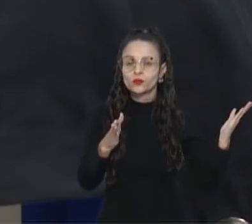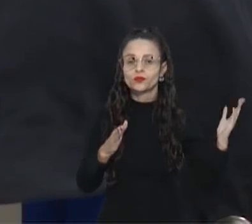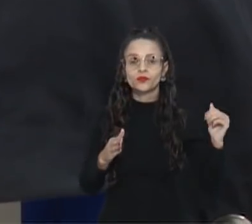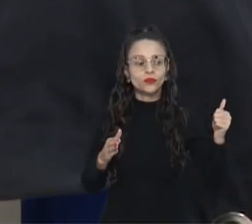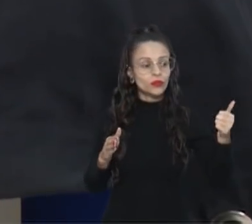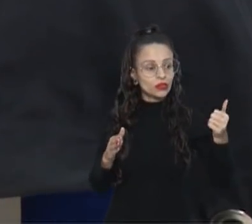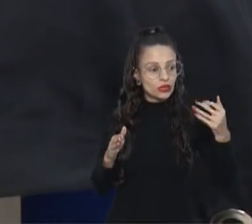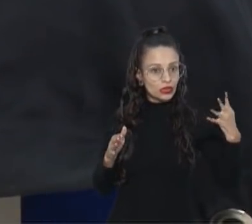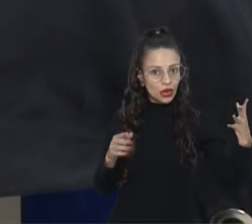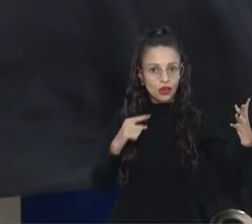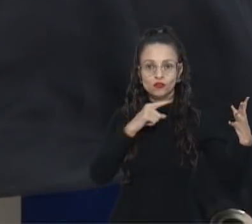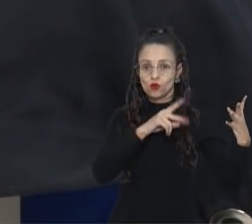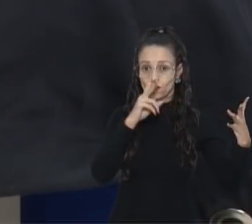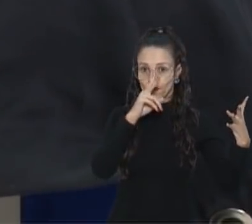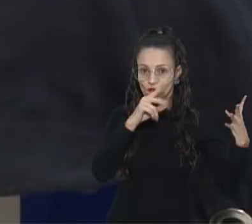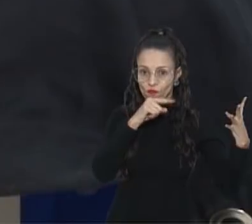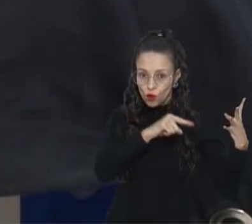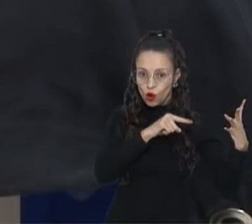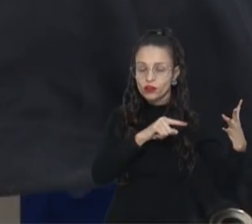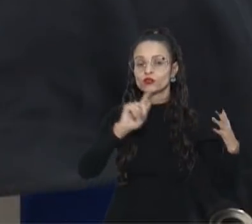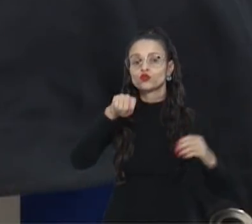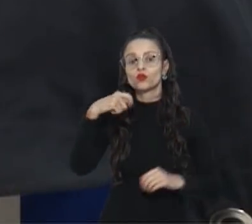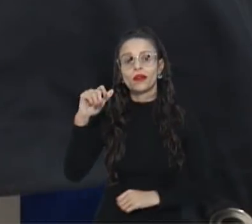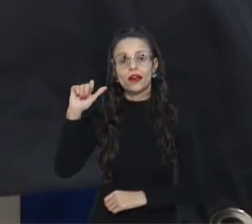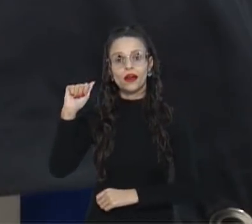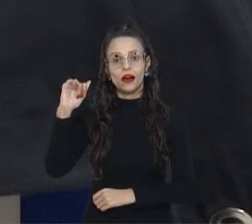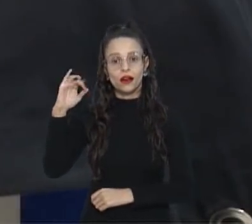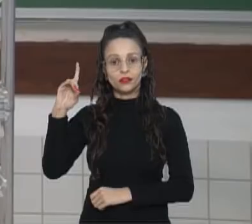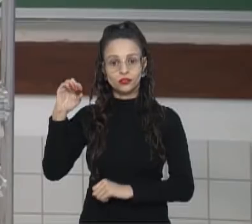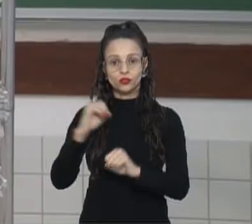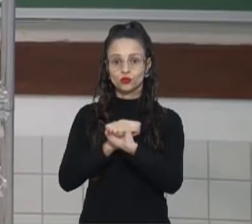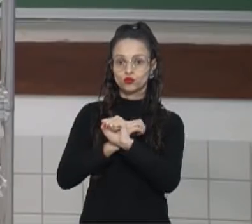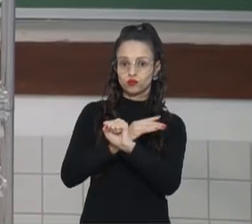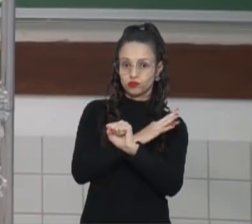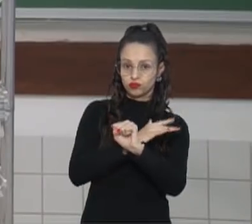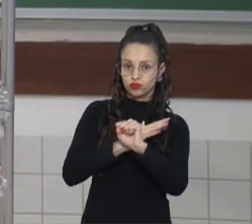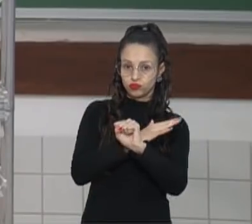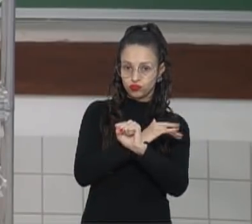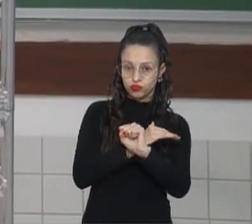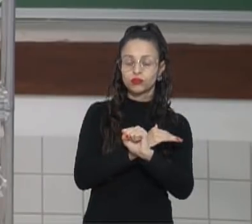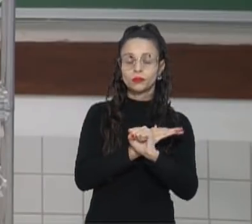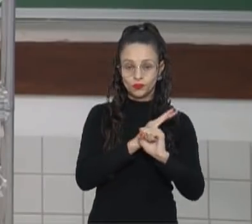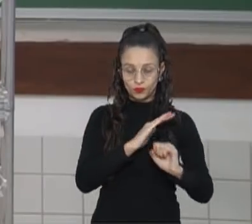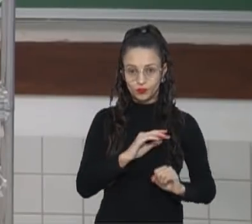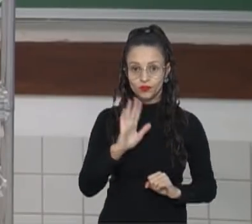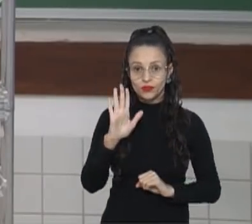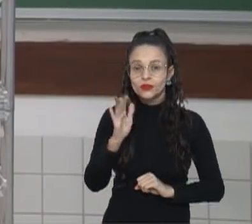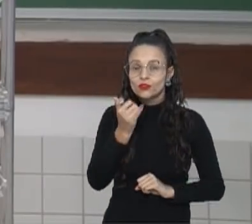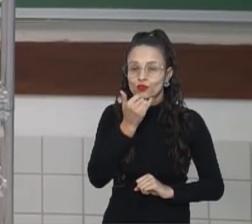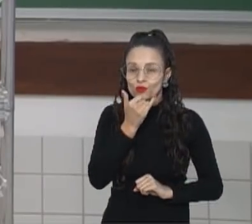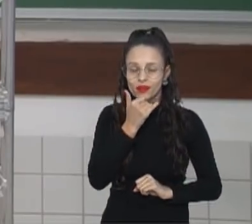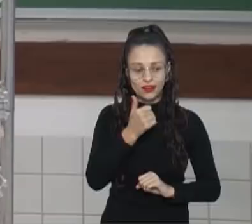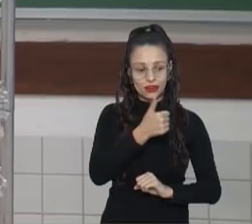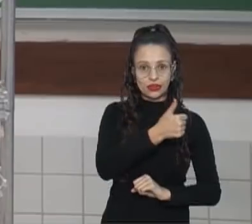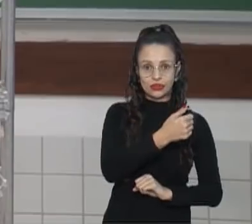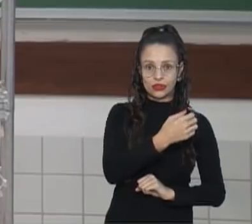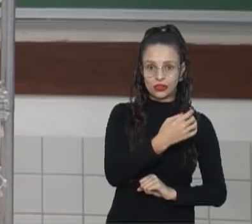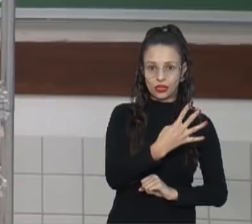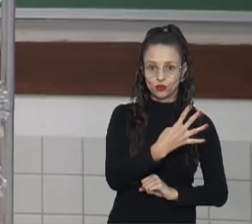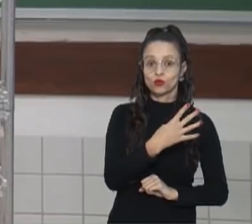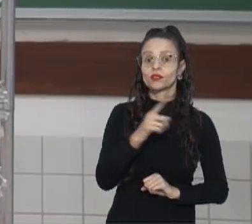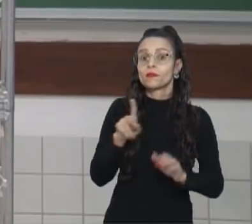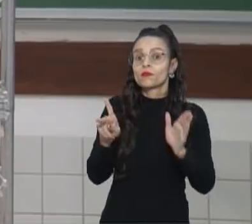pH é forte, falando de ácidos. Para o 1, desculpem, corrigindo, para o 14 o pH é forte, falando